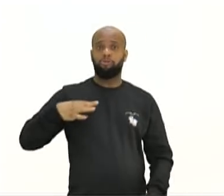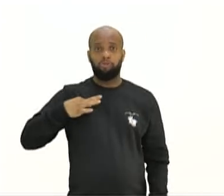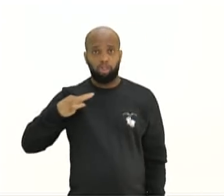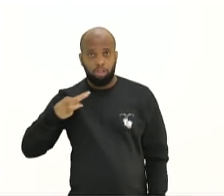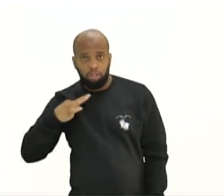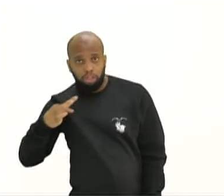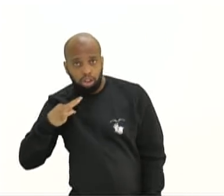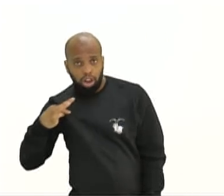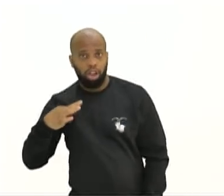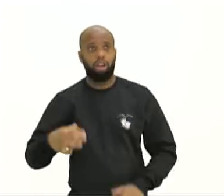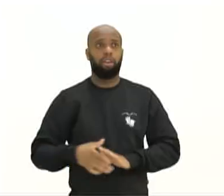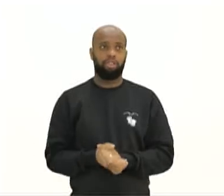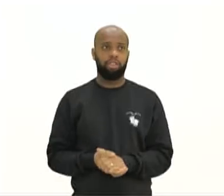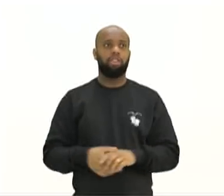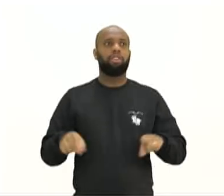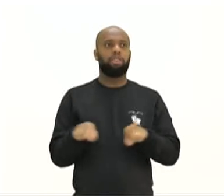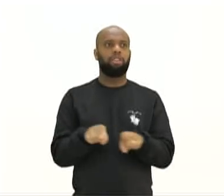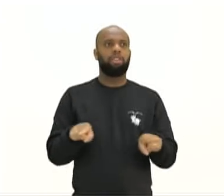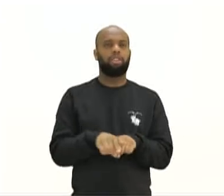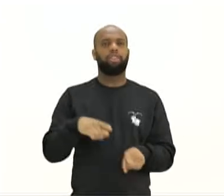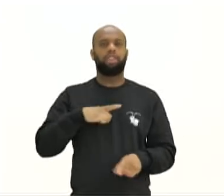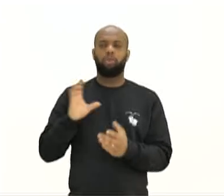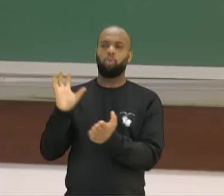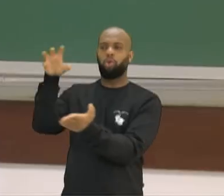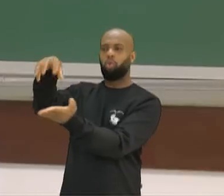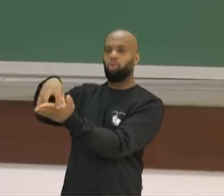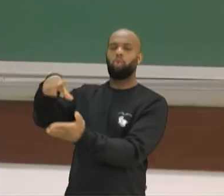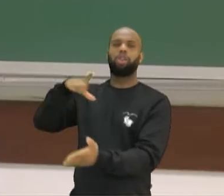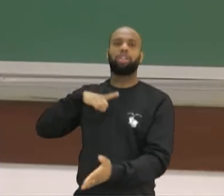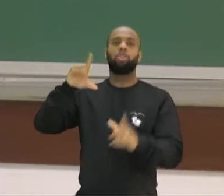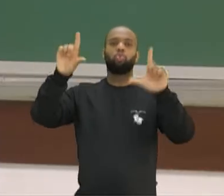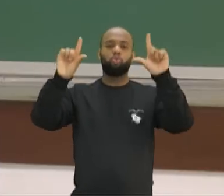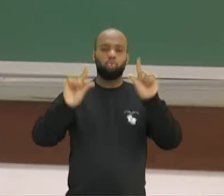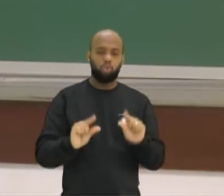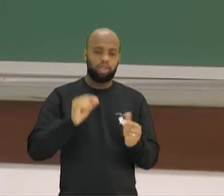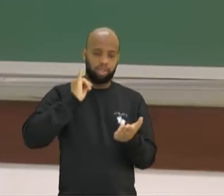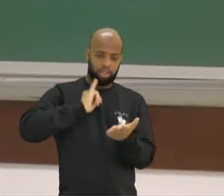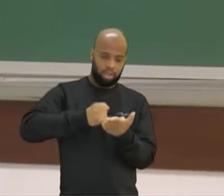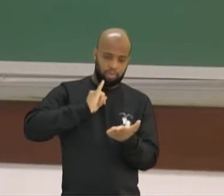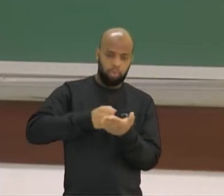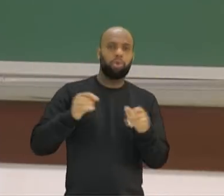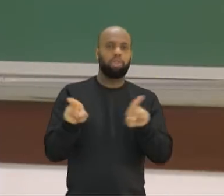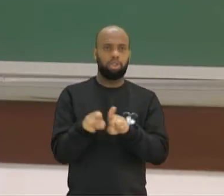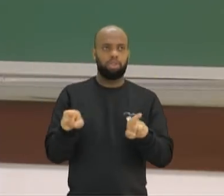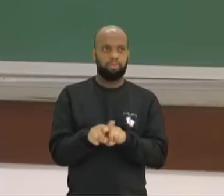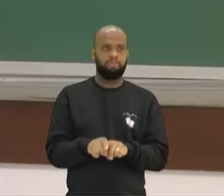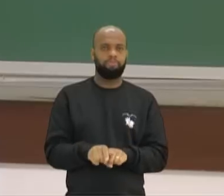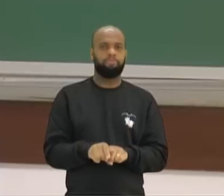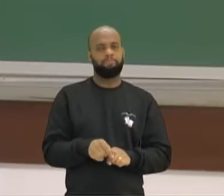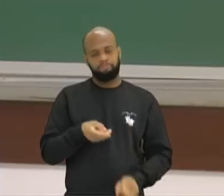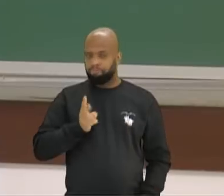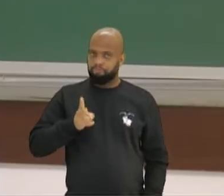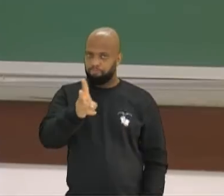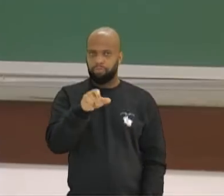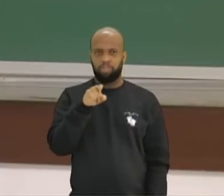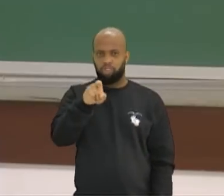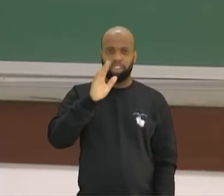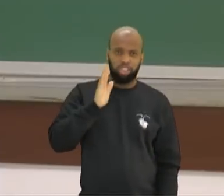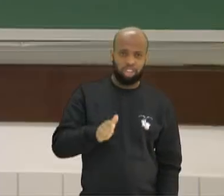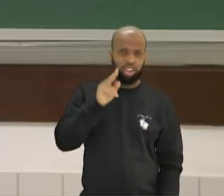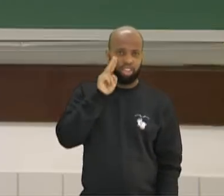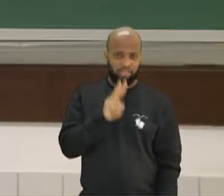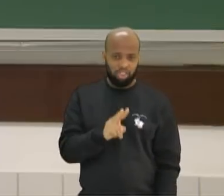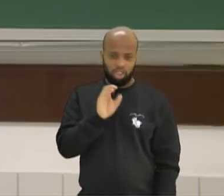voluntário, tax deduction. Então, quando eu tenho uma ONG, eu tenho uma redução de impostos e assim por diante, certo? Será que você já